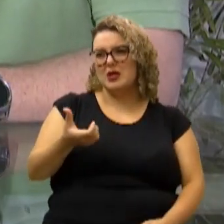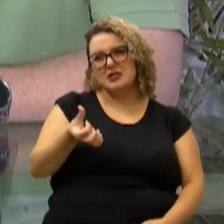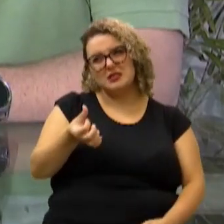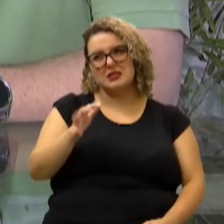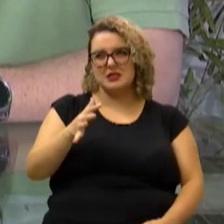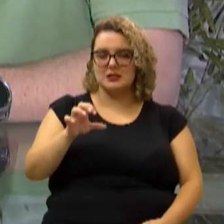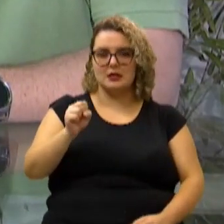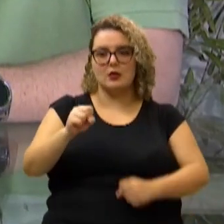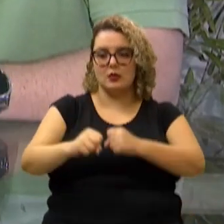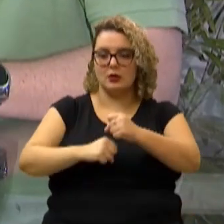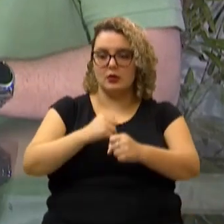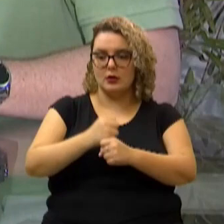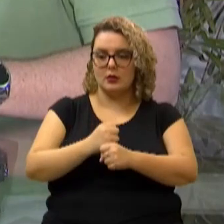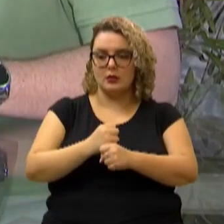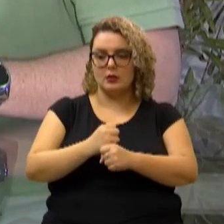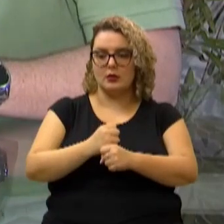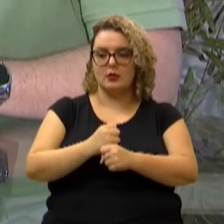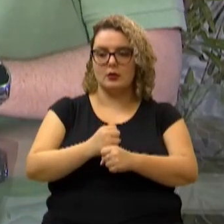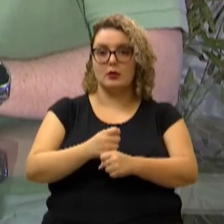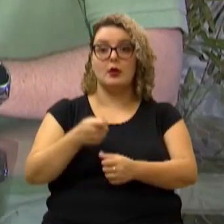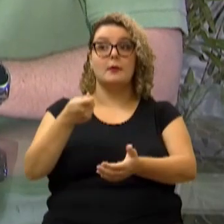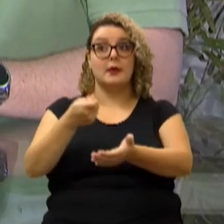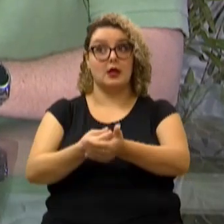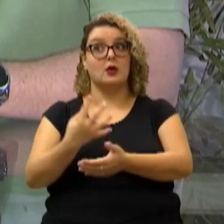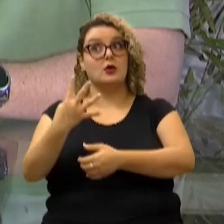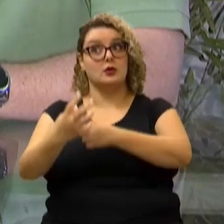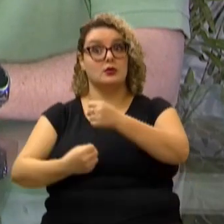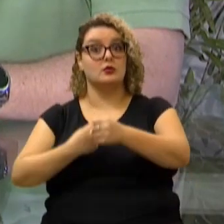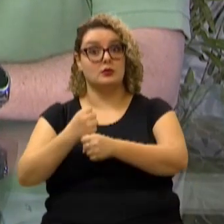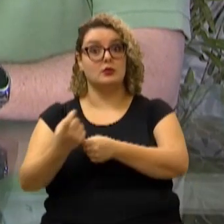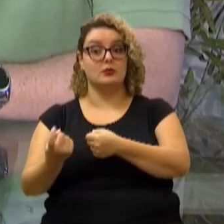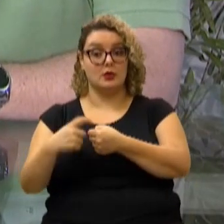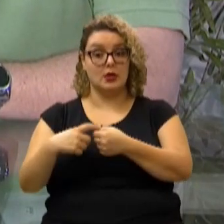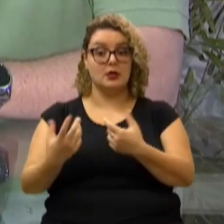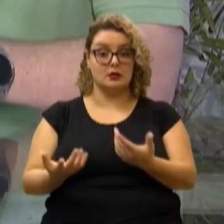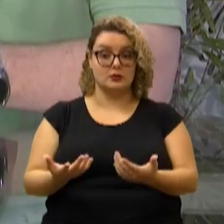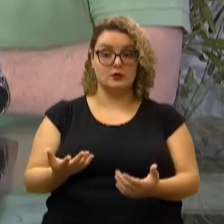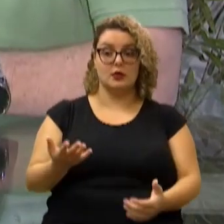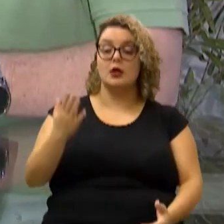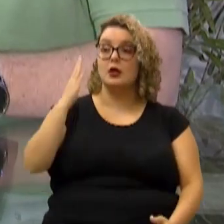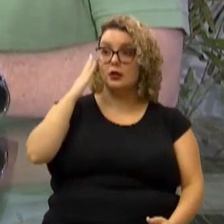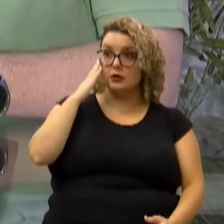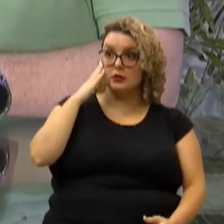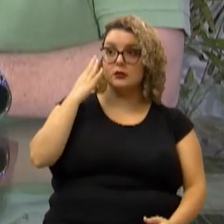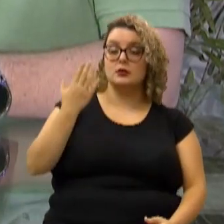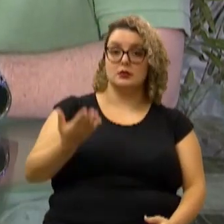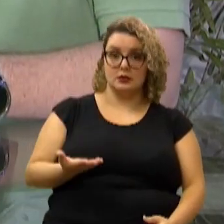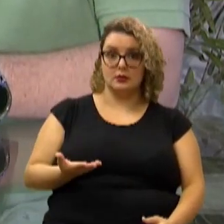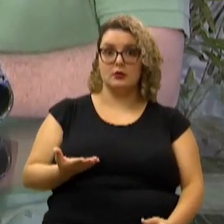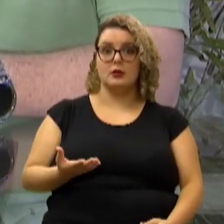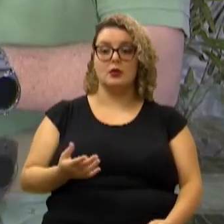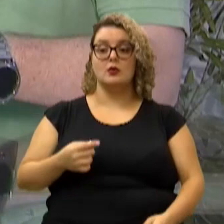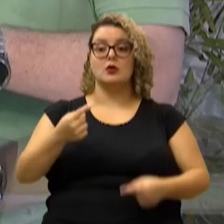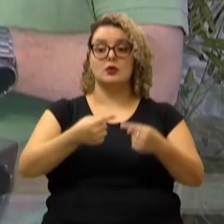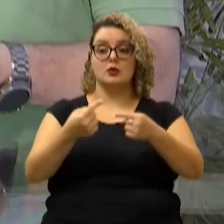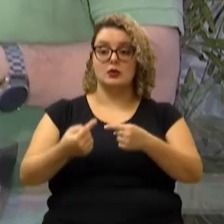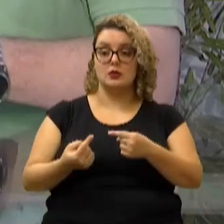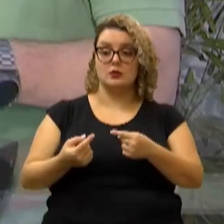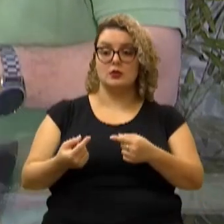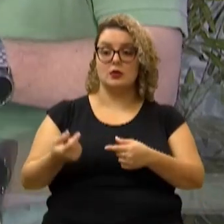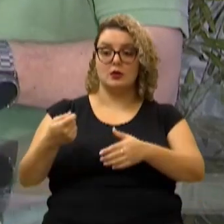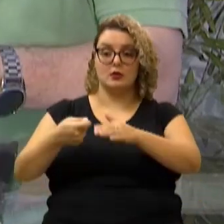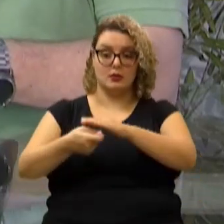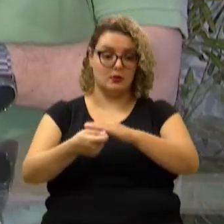para dar 6 a 8 anos pagou-se em 4 então assim foi uma discussão que nós tivemos juntos foram